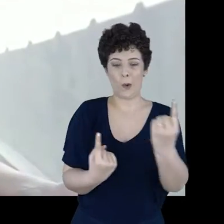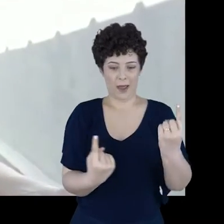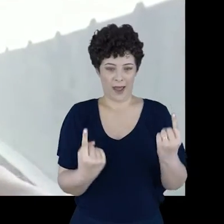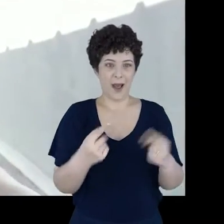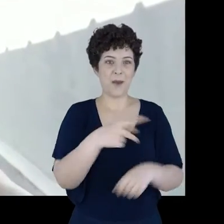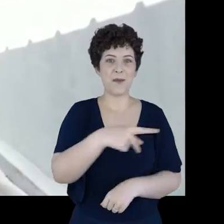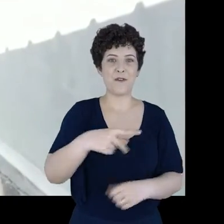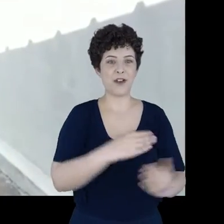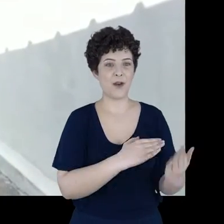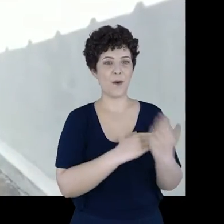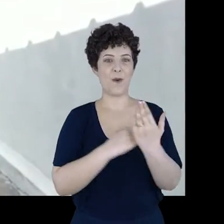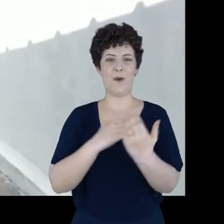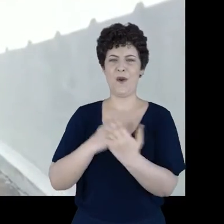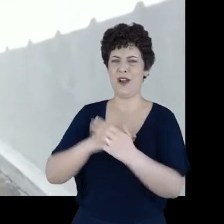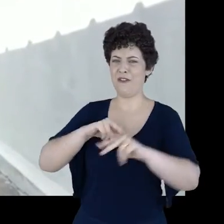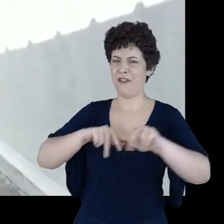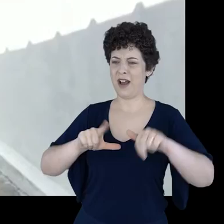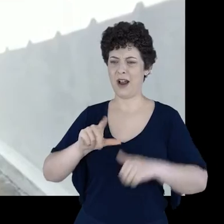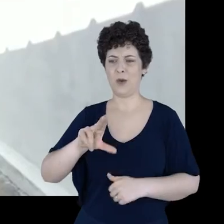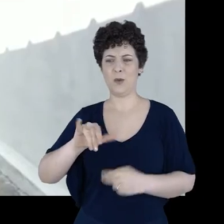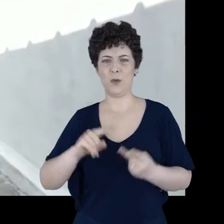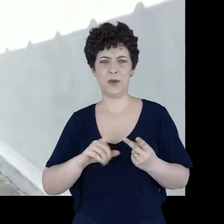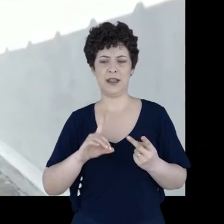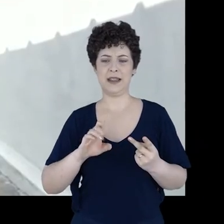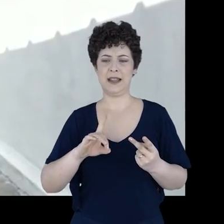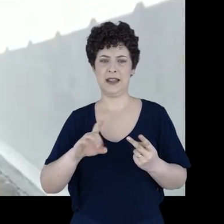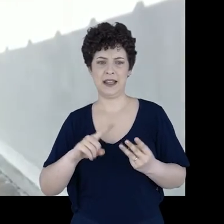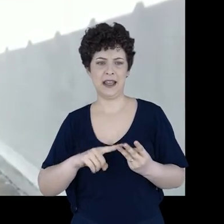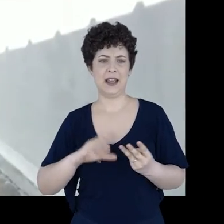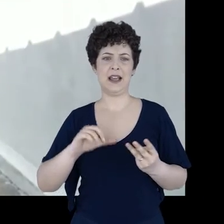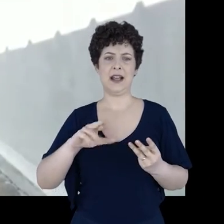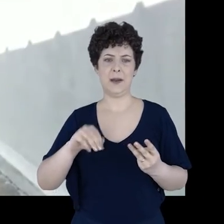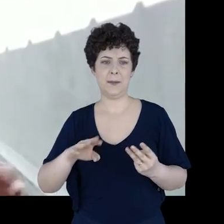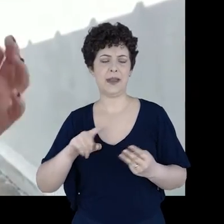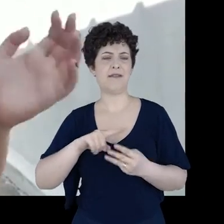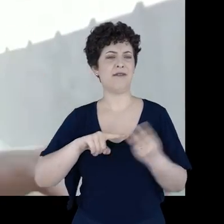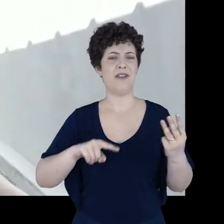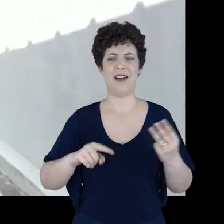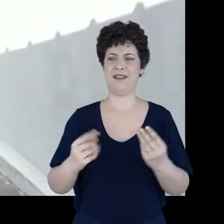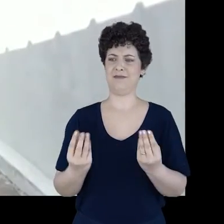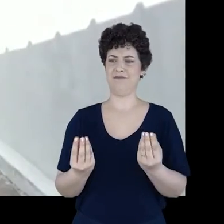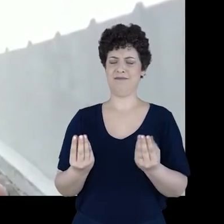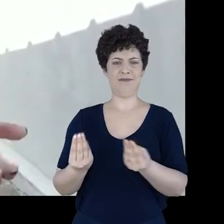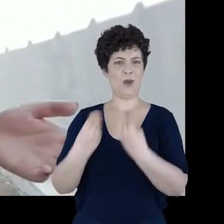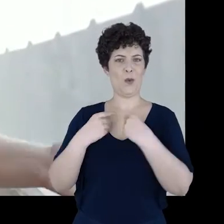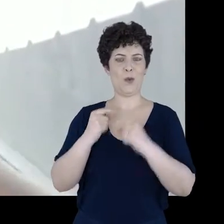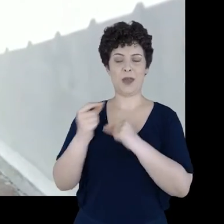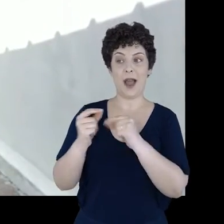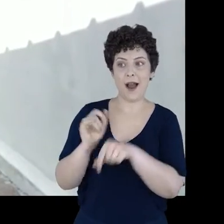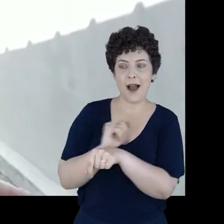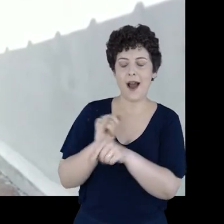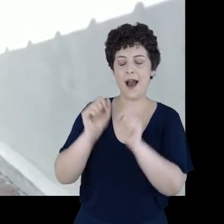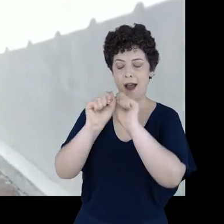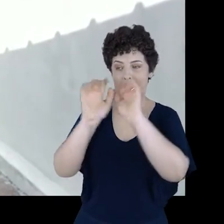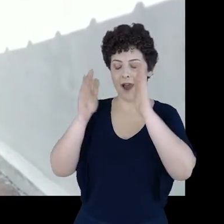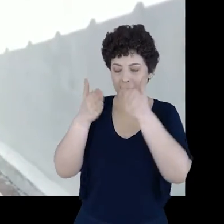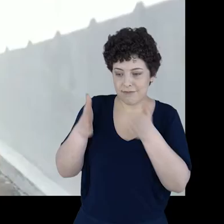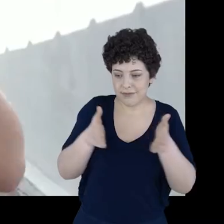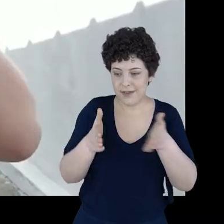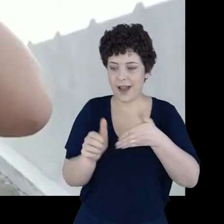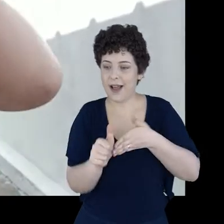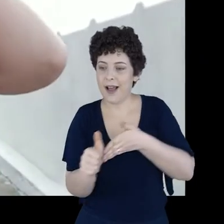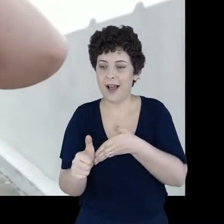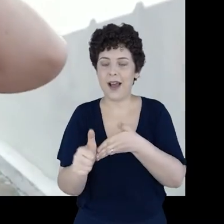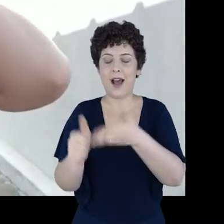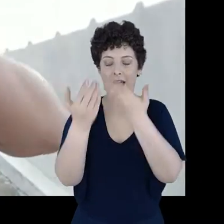estudante. Professores auxiliares, a Carla, o Luiz, a Dedé, que deram para a gente um caminho, né? Nos